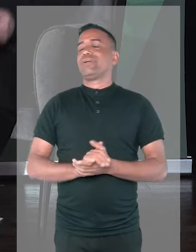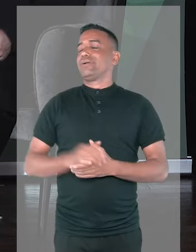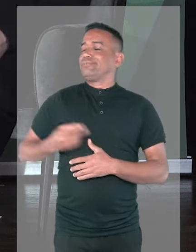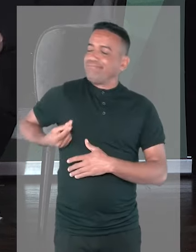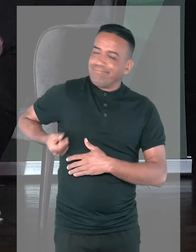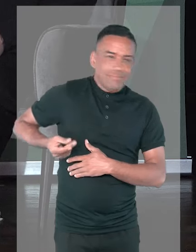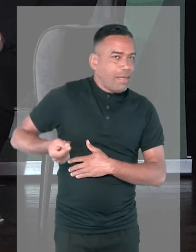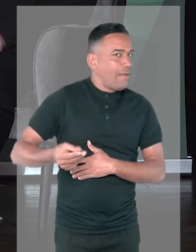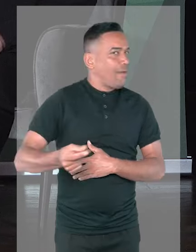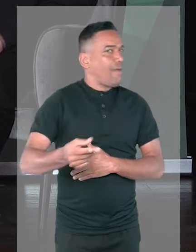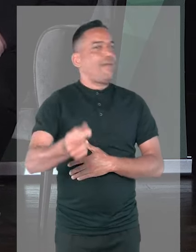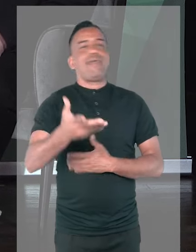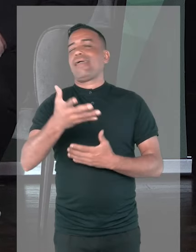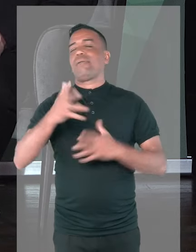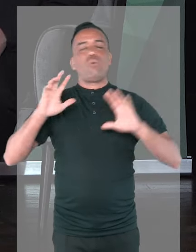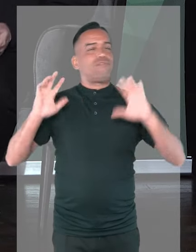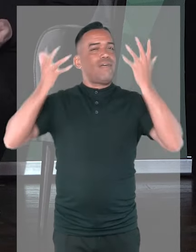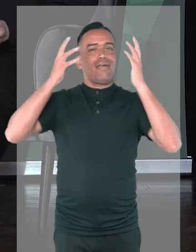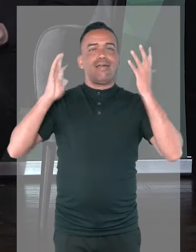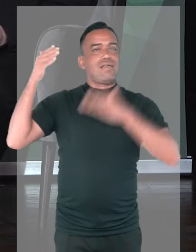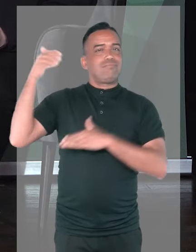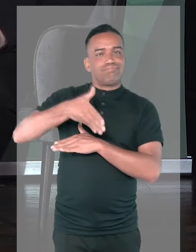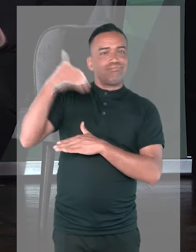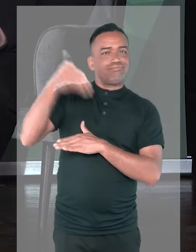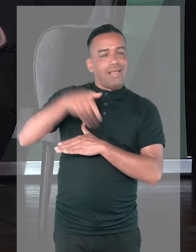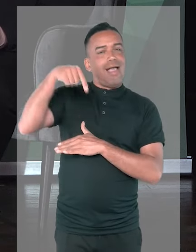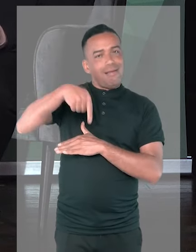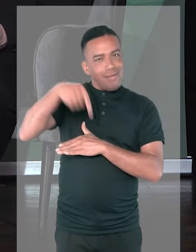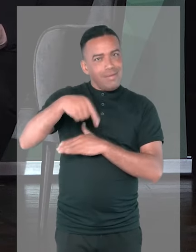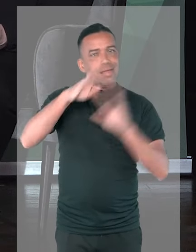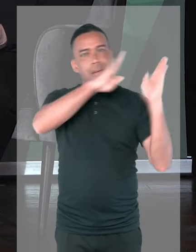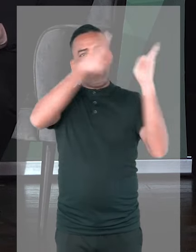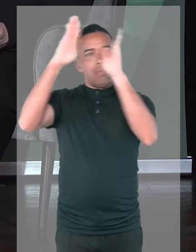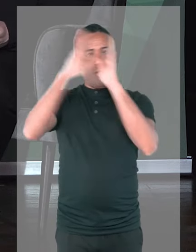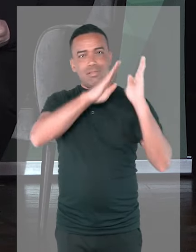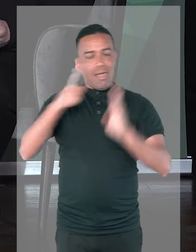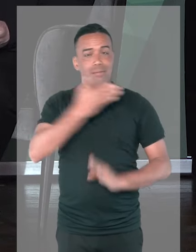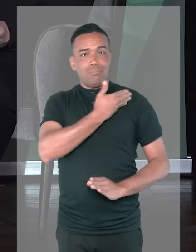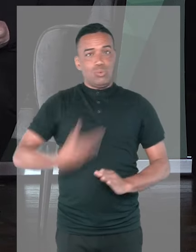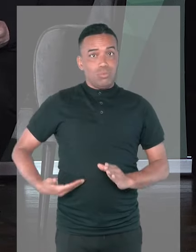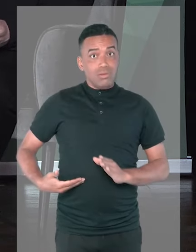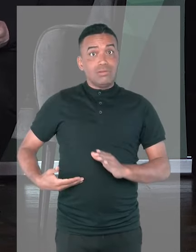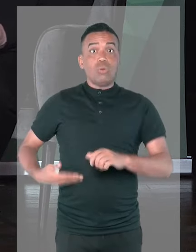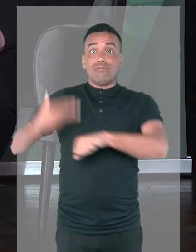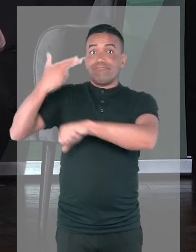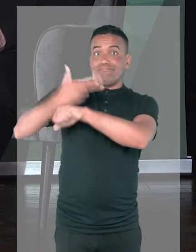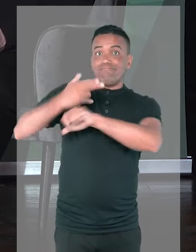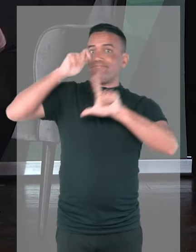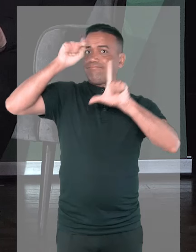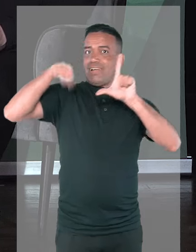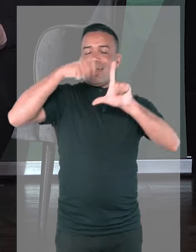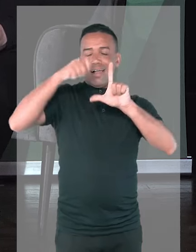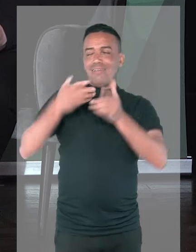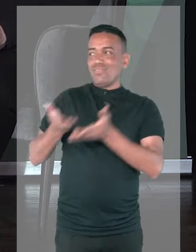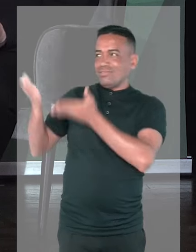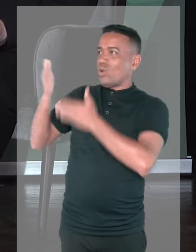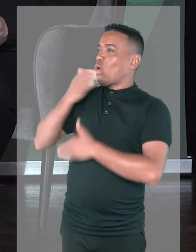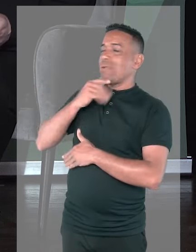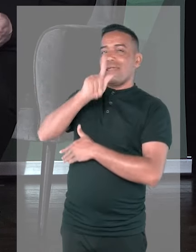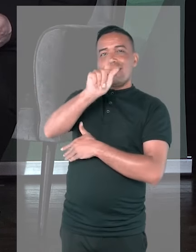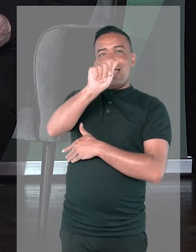esses eventos. Como vocês sabem, está sendo gravado. O senhor Gabriel ali, aquele